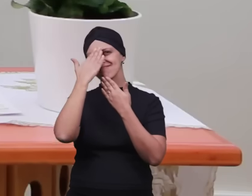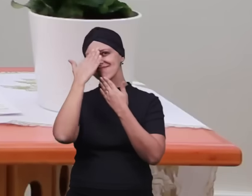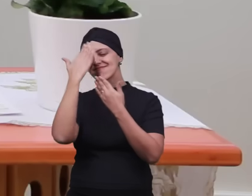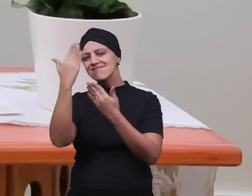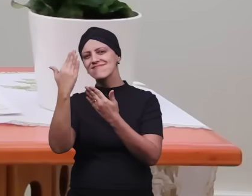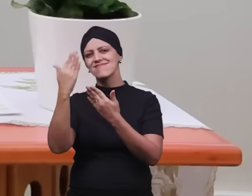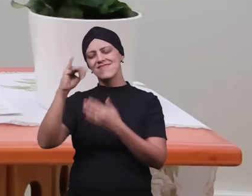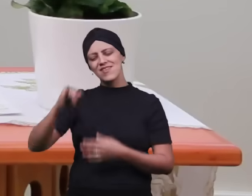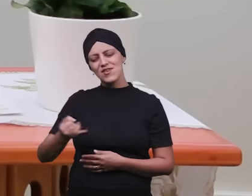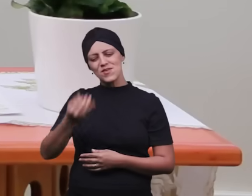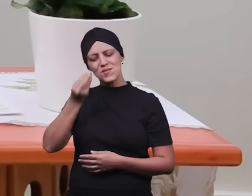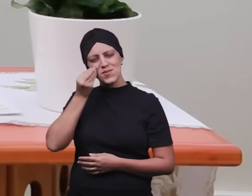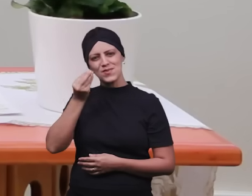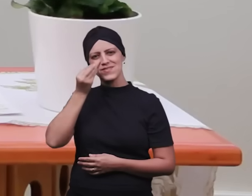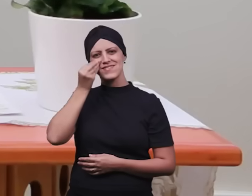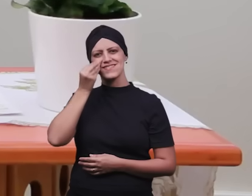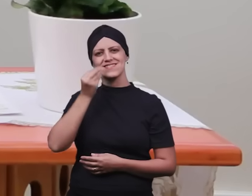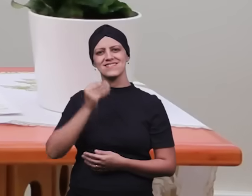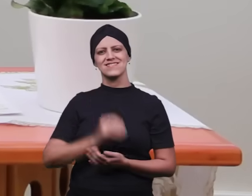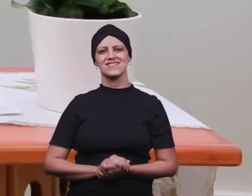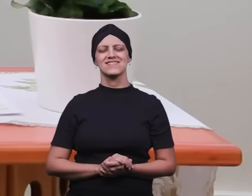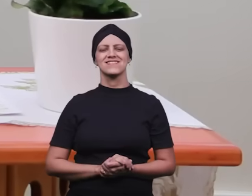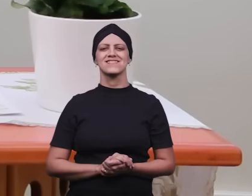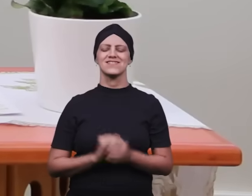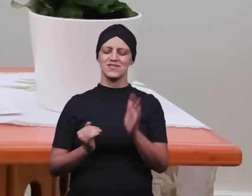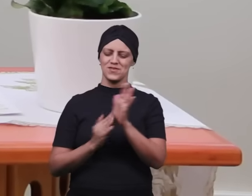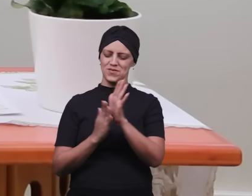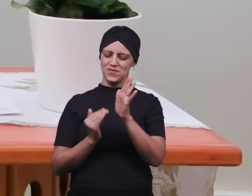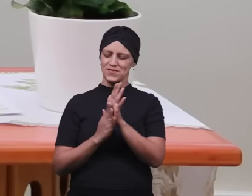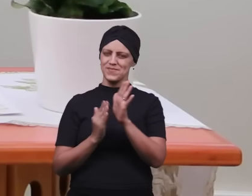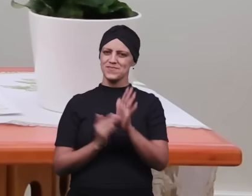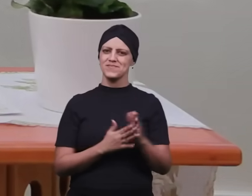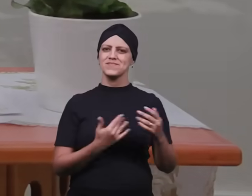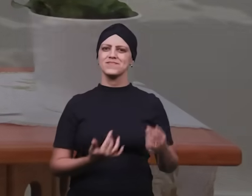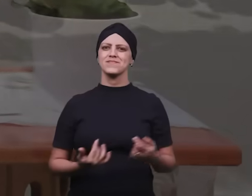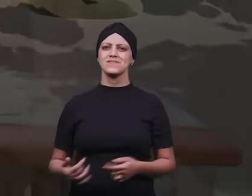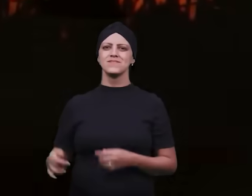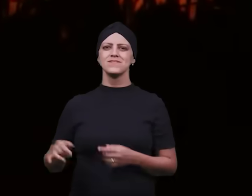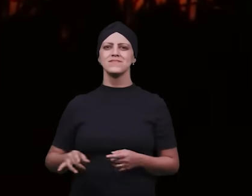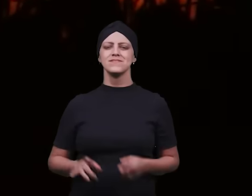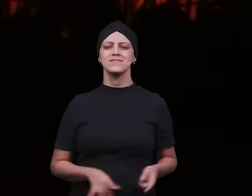essa oportunidade, cantando mais um louvor e glorificação ao nosso Senhor.